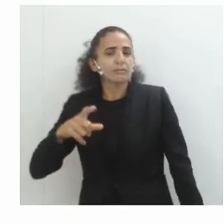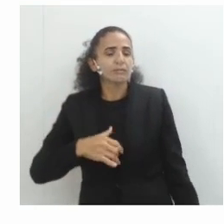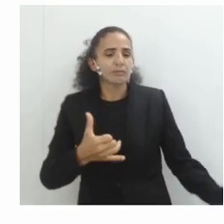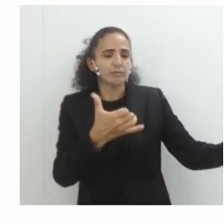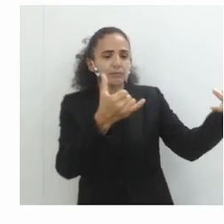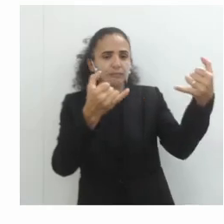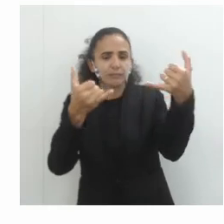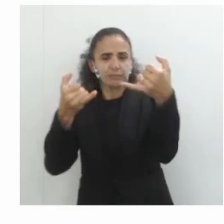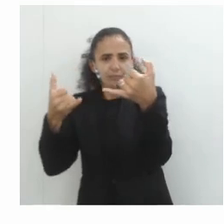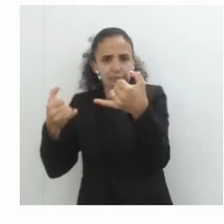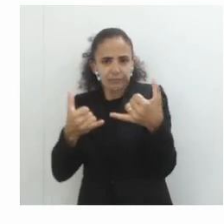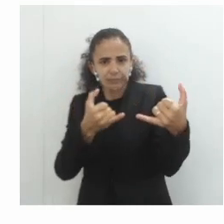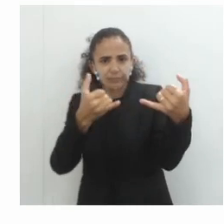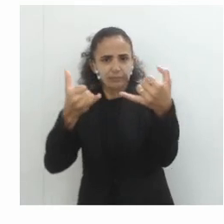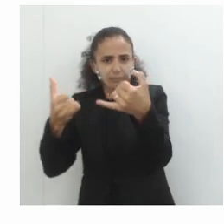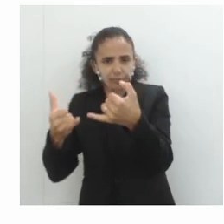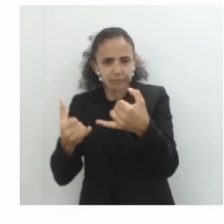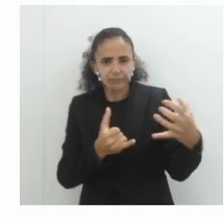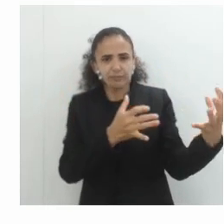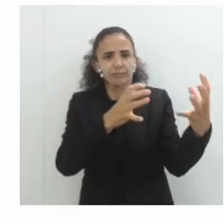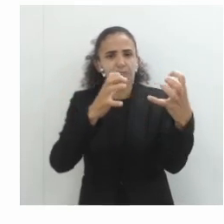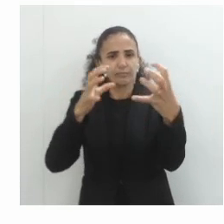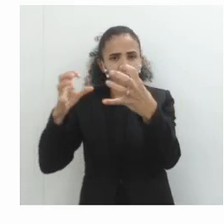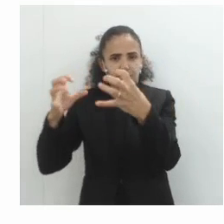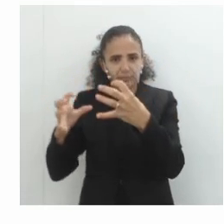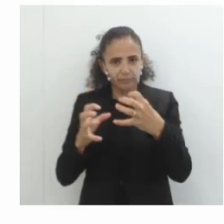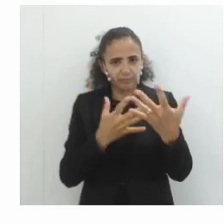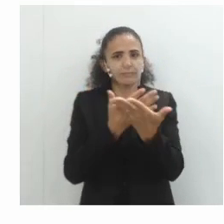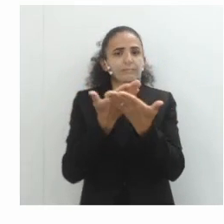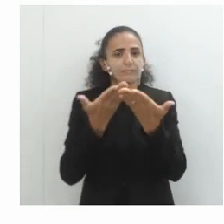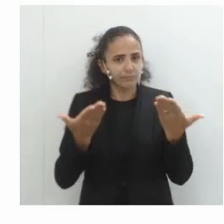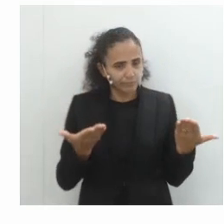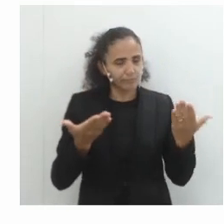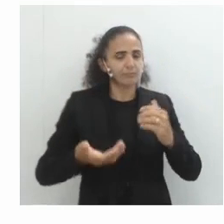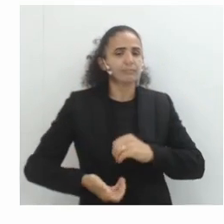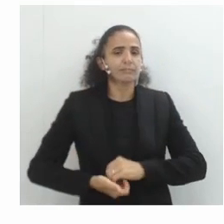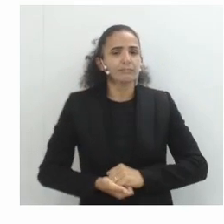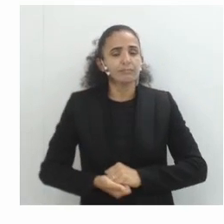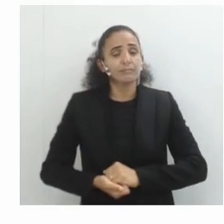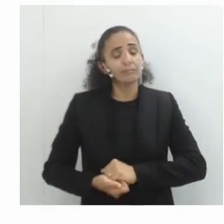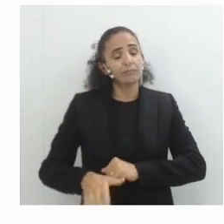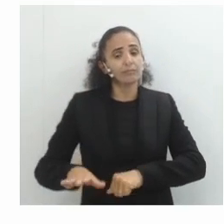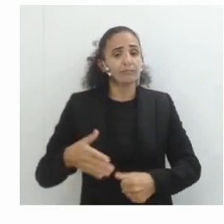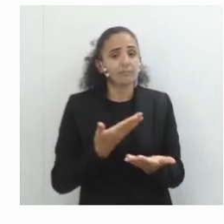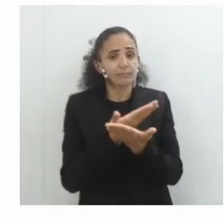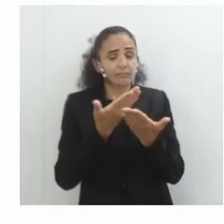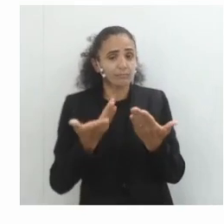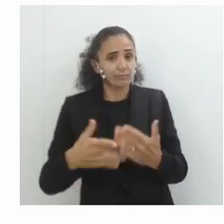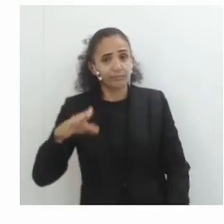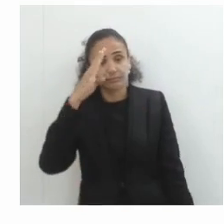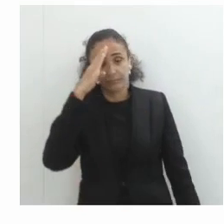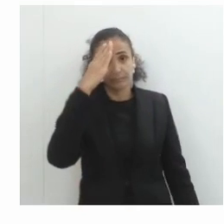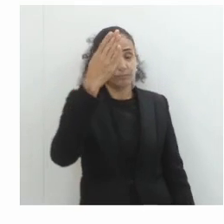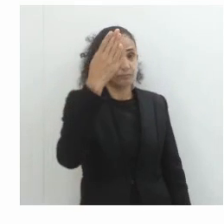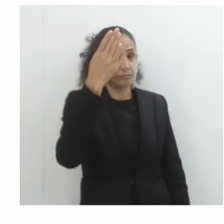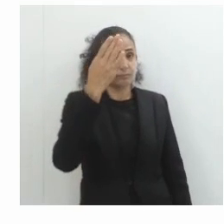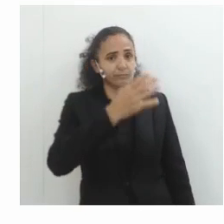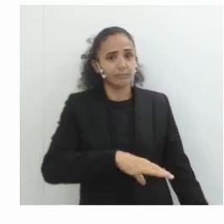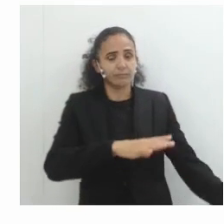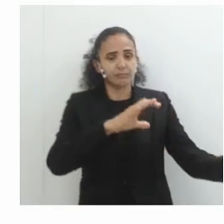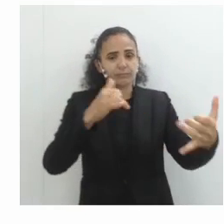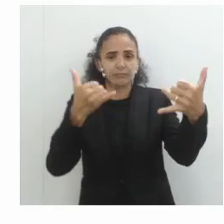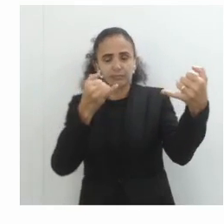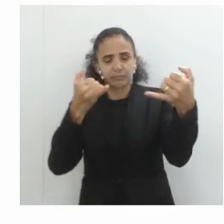armados, conflitos de diversas dimensões, tá certo? E as maiores partes desses conflitos